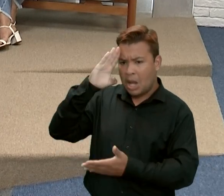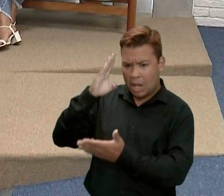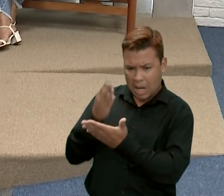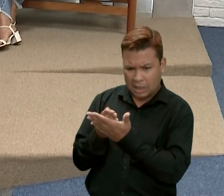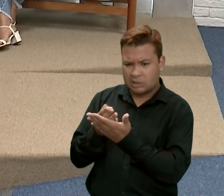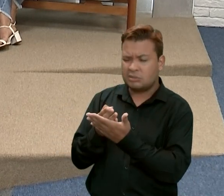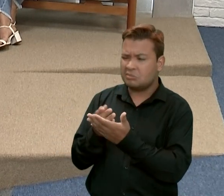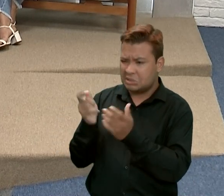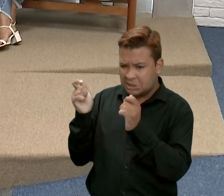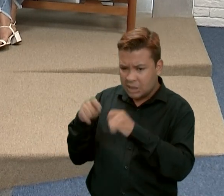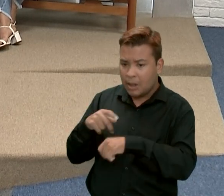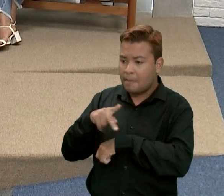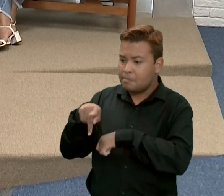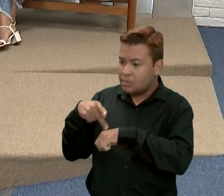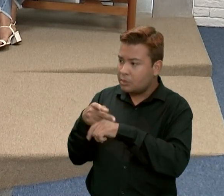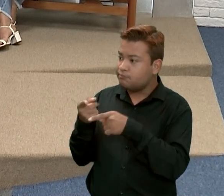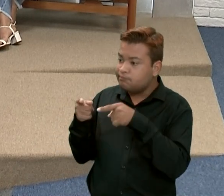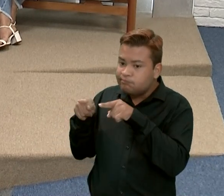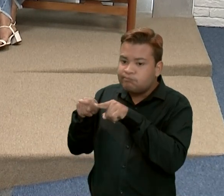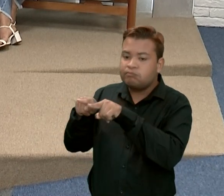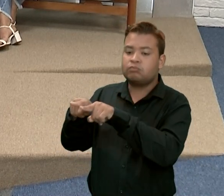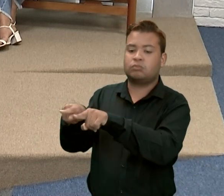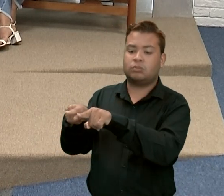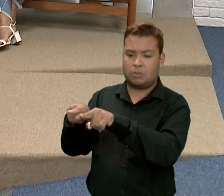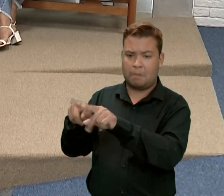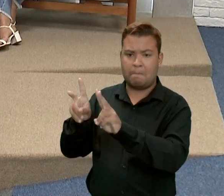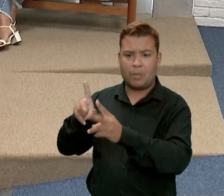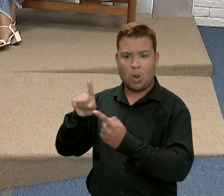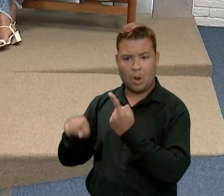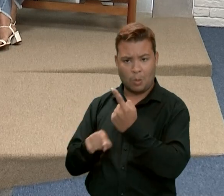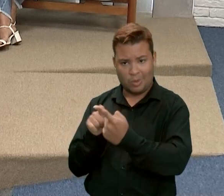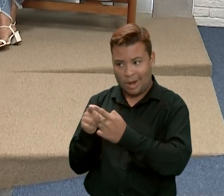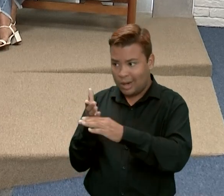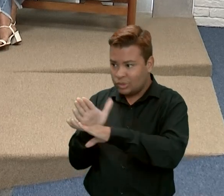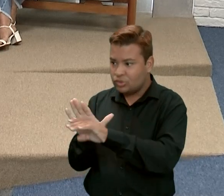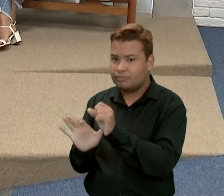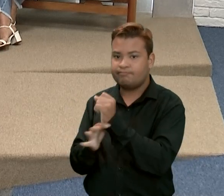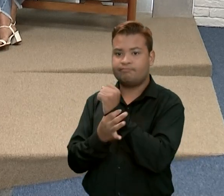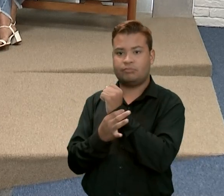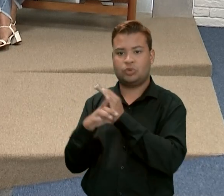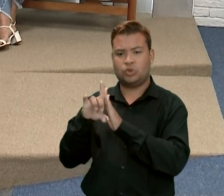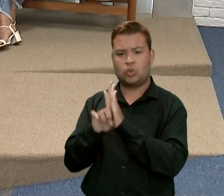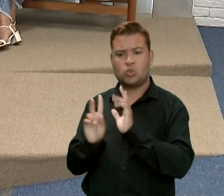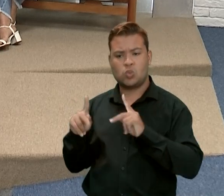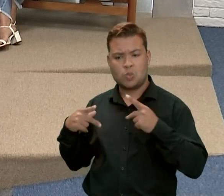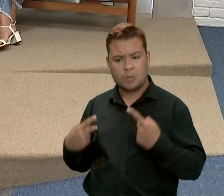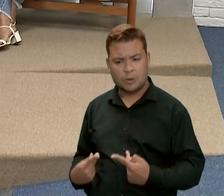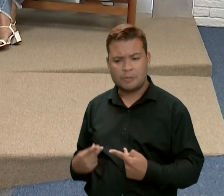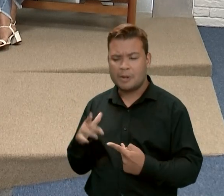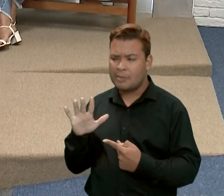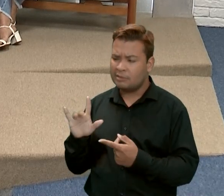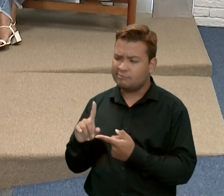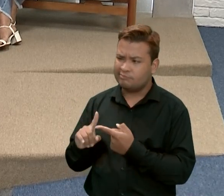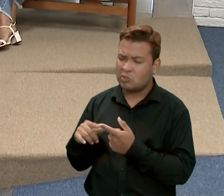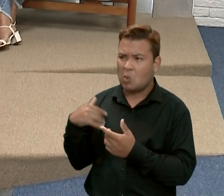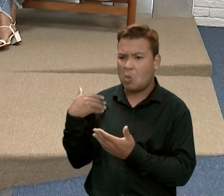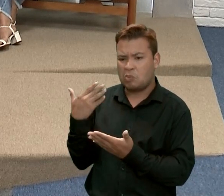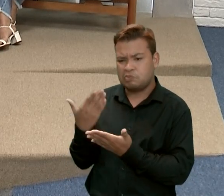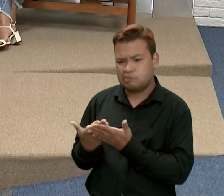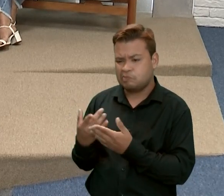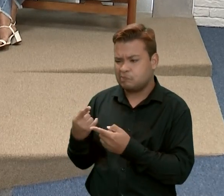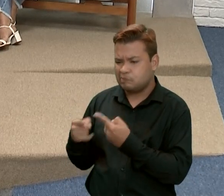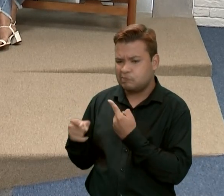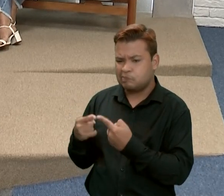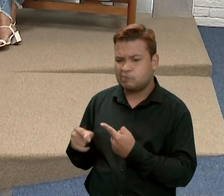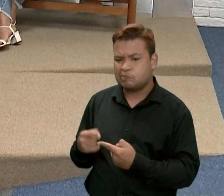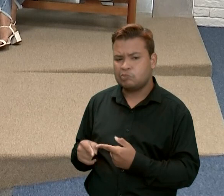países a caminharem juntos para essa direção de fortalecer os direitos humanos, ou ainda é uma conversa muito complicada?